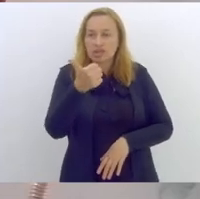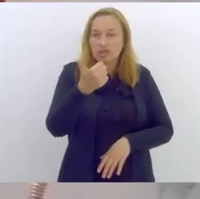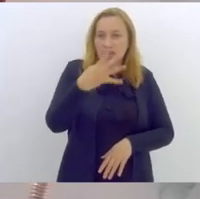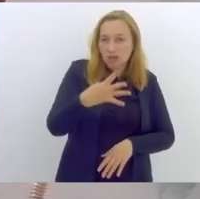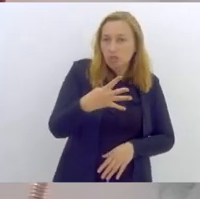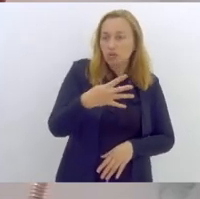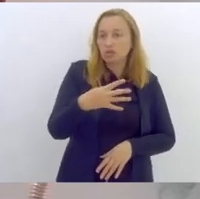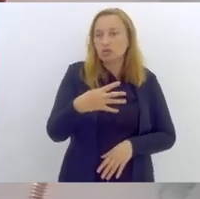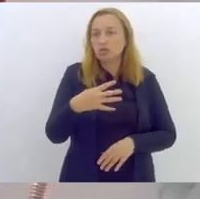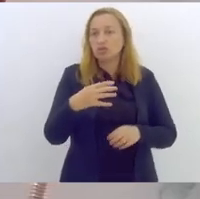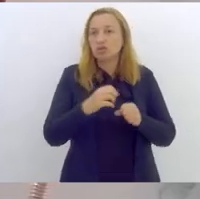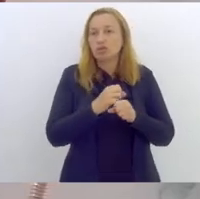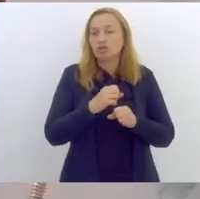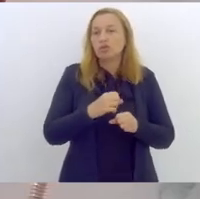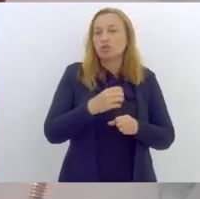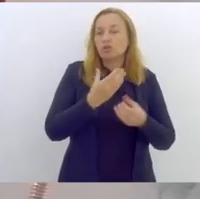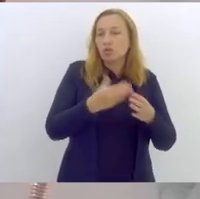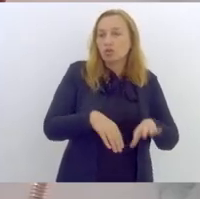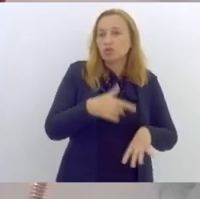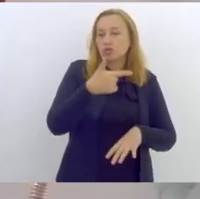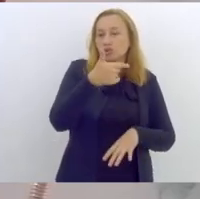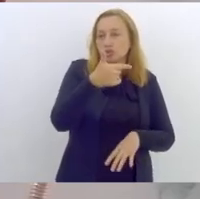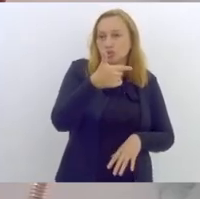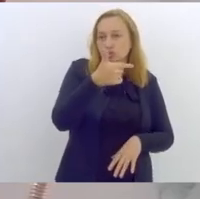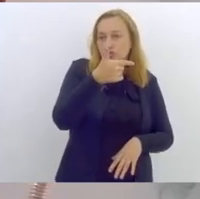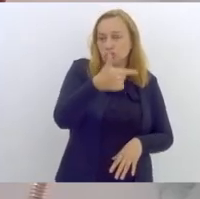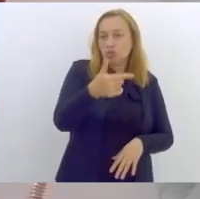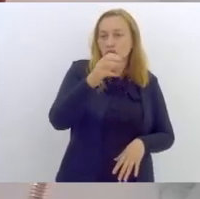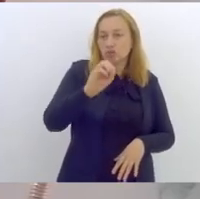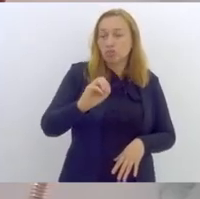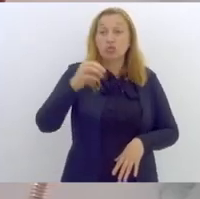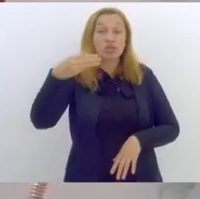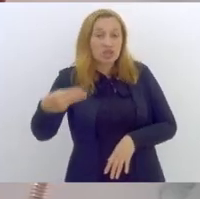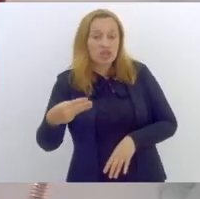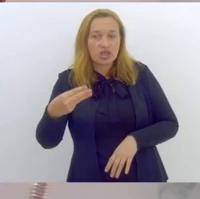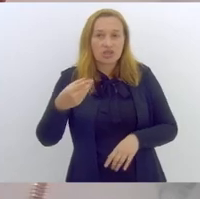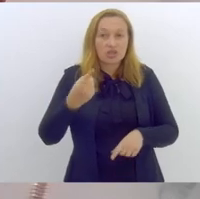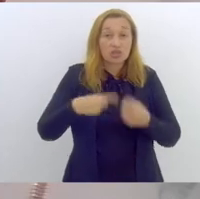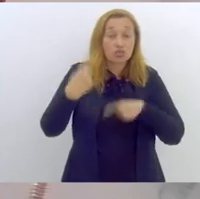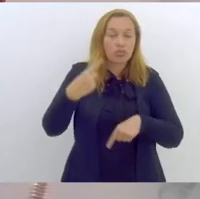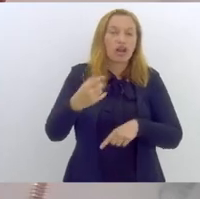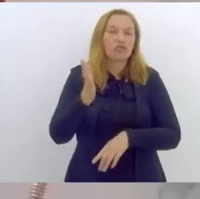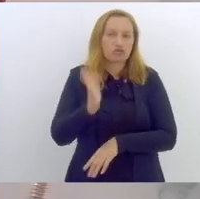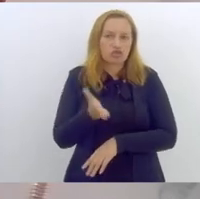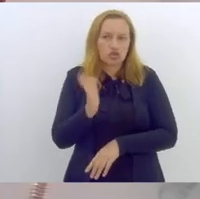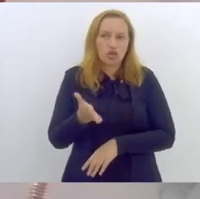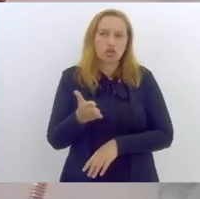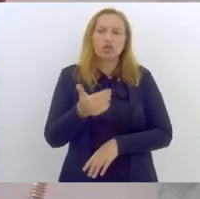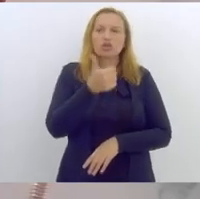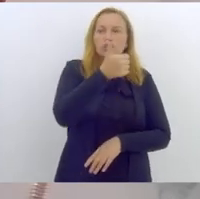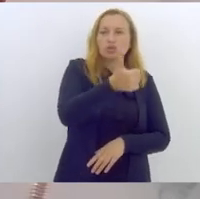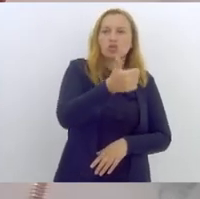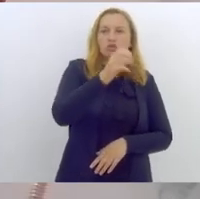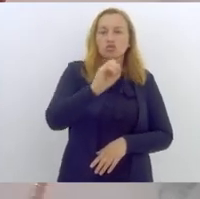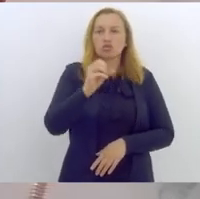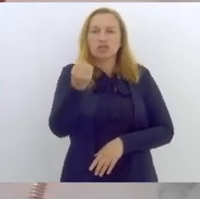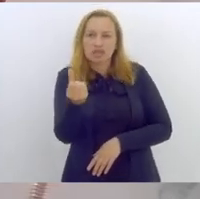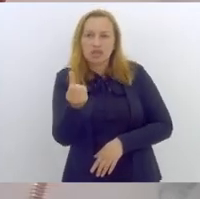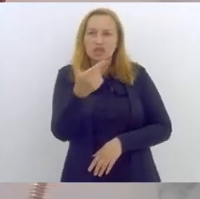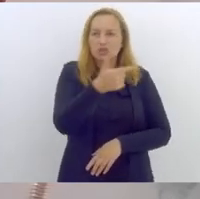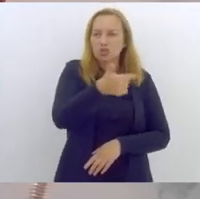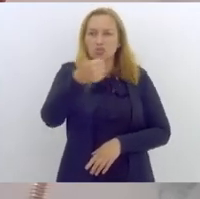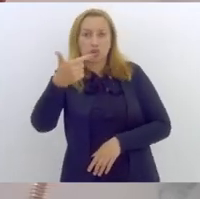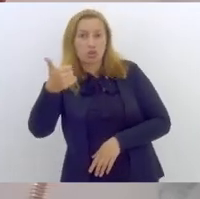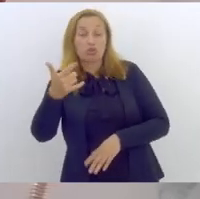concurso de 2003 que foi solucionado e superado esses entraves concurso de 2006 e 2012